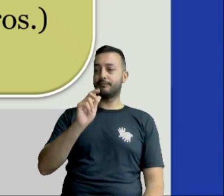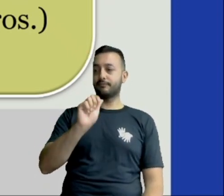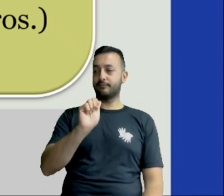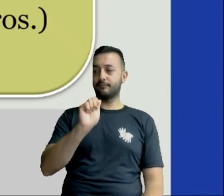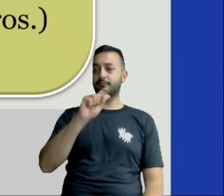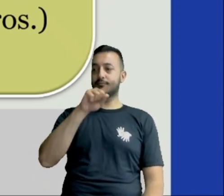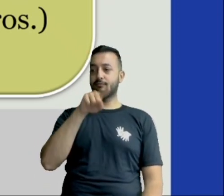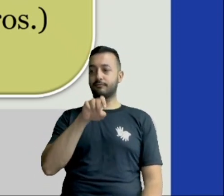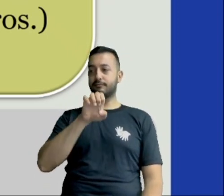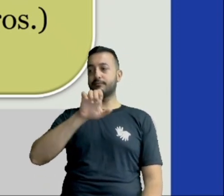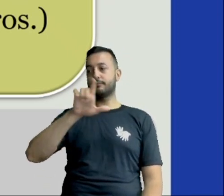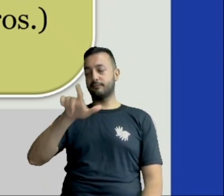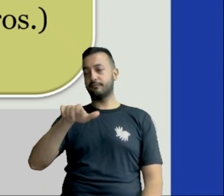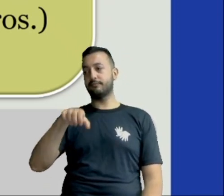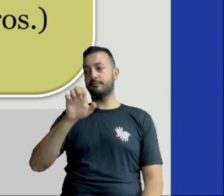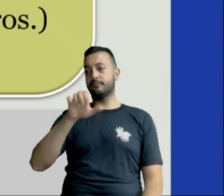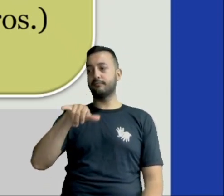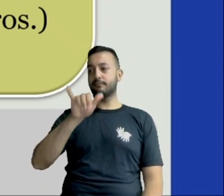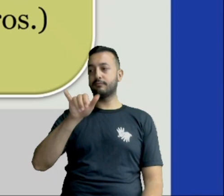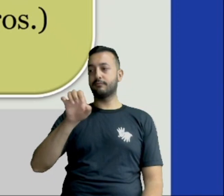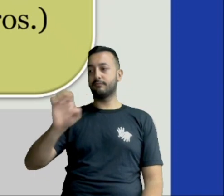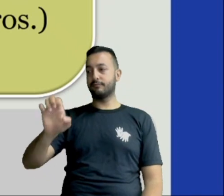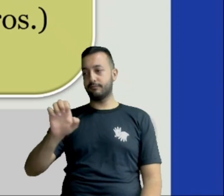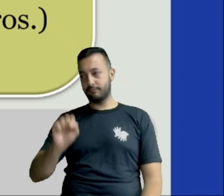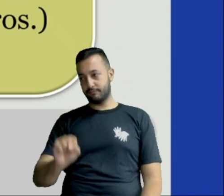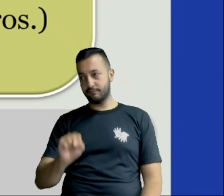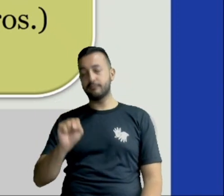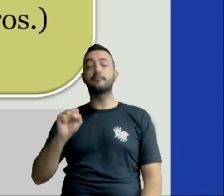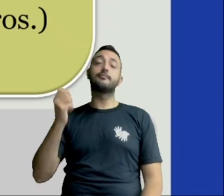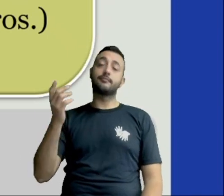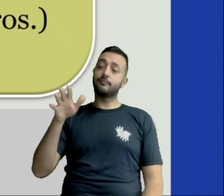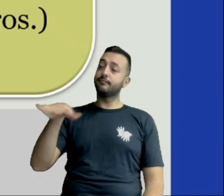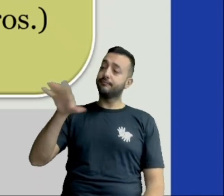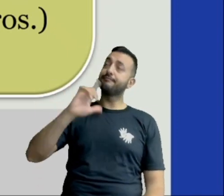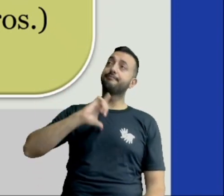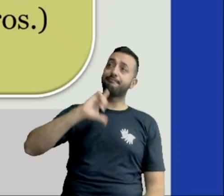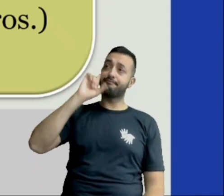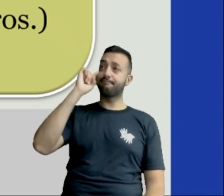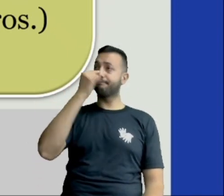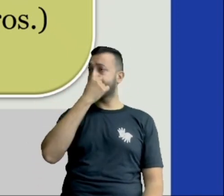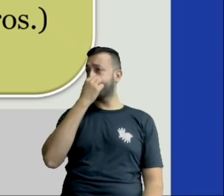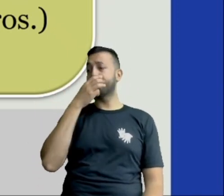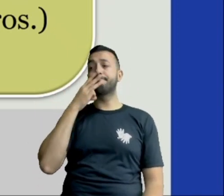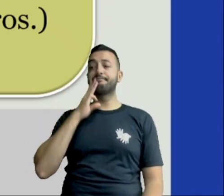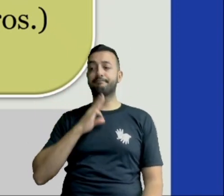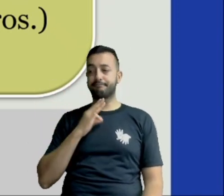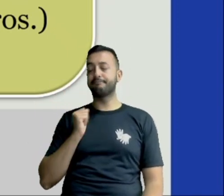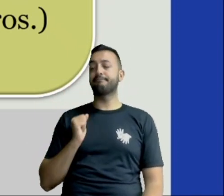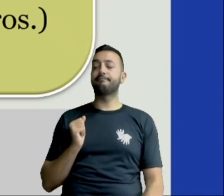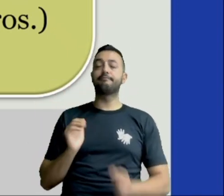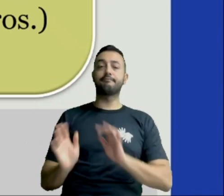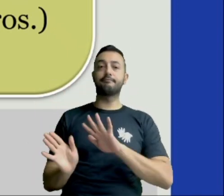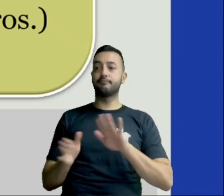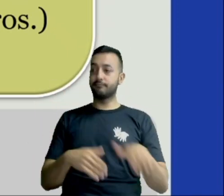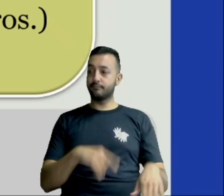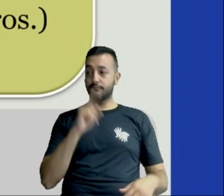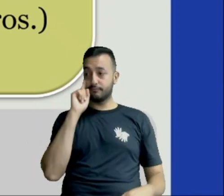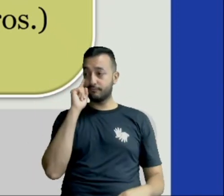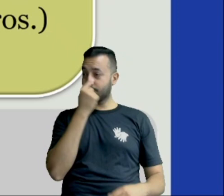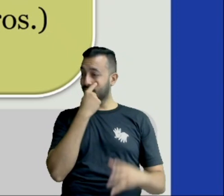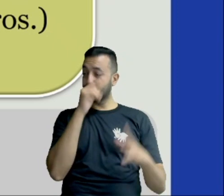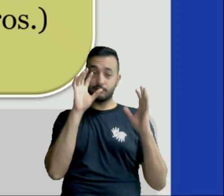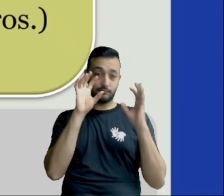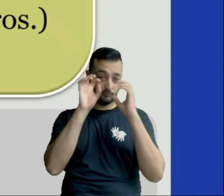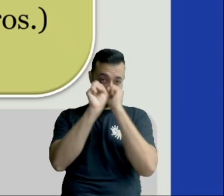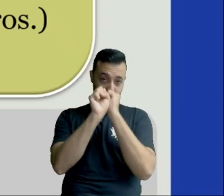como exemplo, they have hazel eyes. Eles têm olhos de cor avelã. E os olhos escuros, os